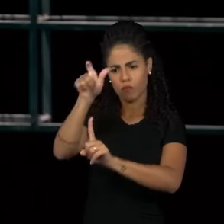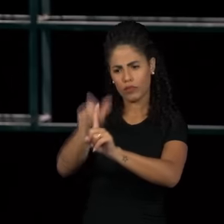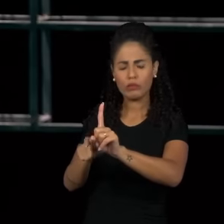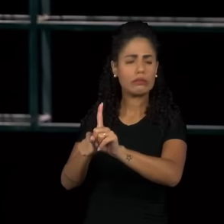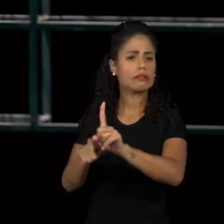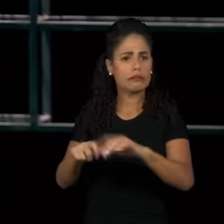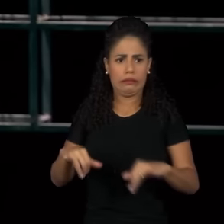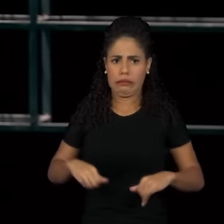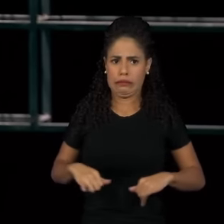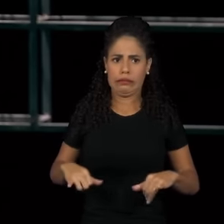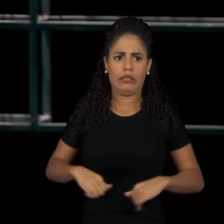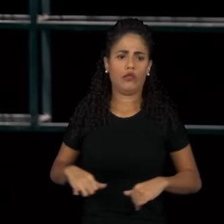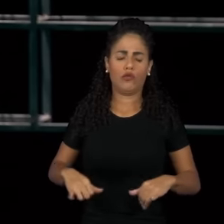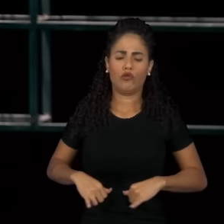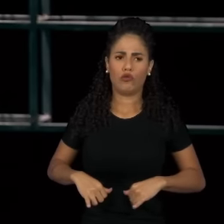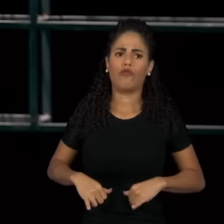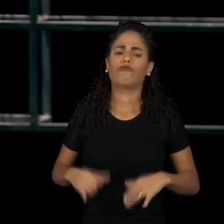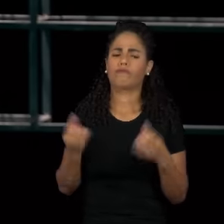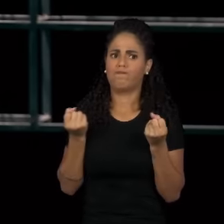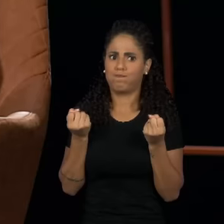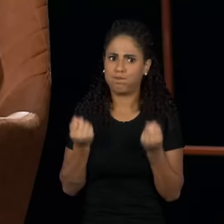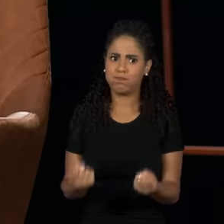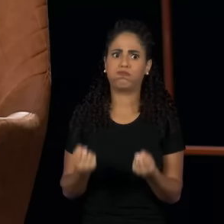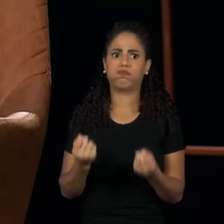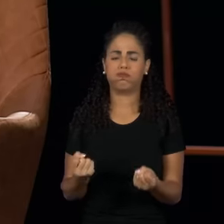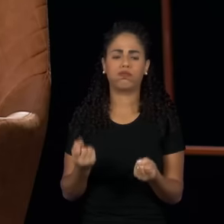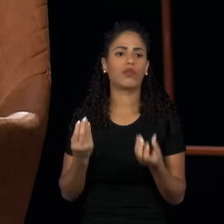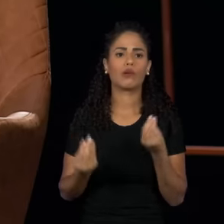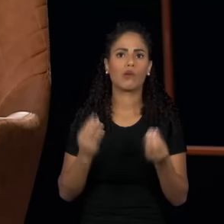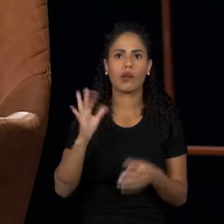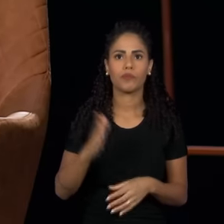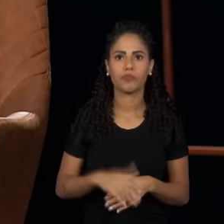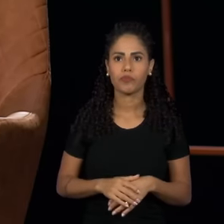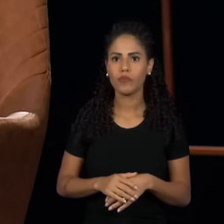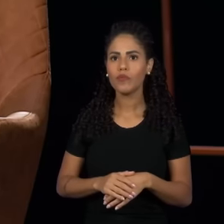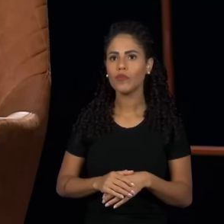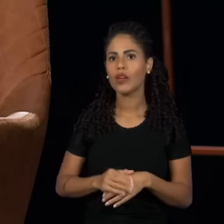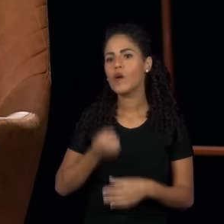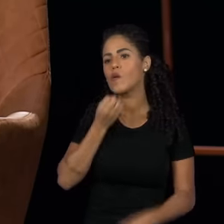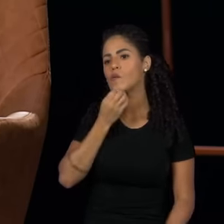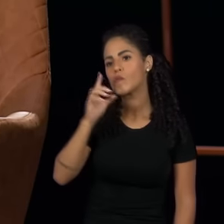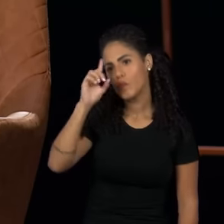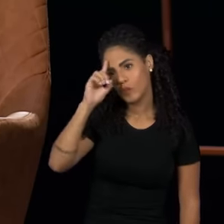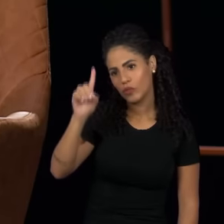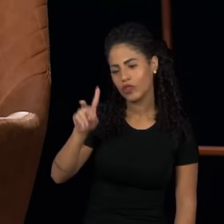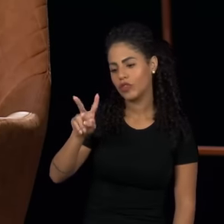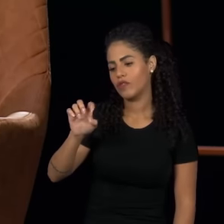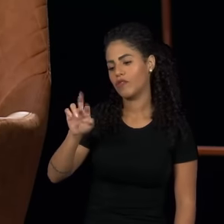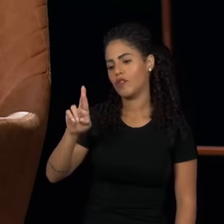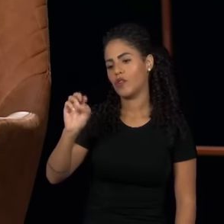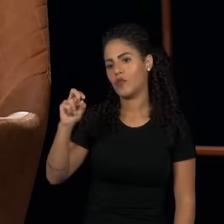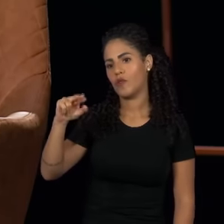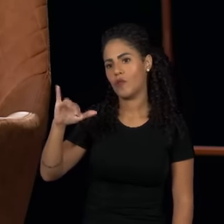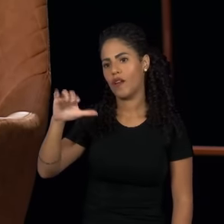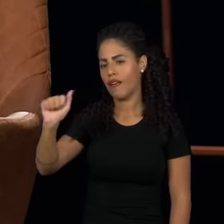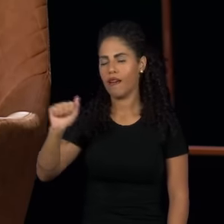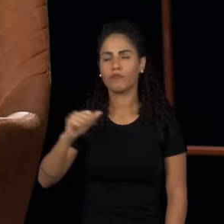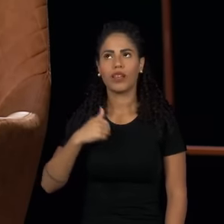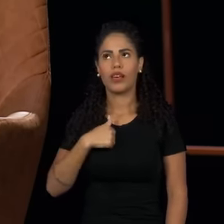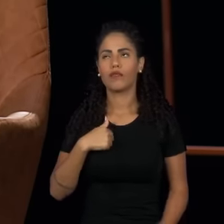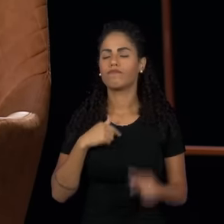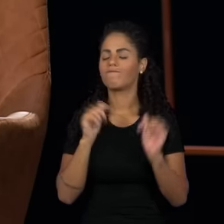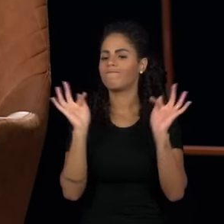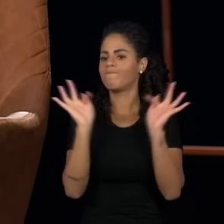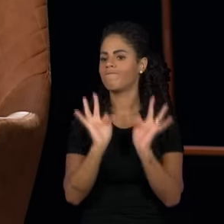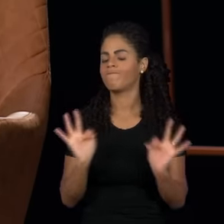doméstica e é bem forte, né? Como é que é? Bom Dia, Verônica, eu fico muito feliz de ter feito esse papel. Muito, muito, muito, muito,